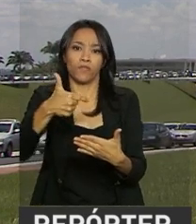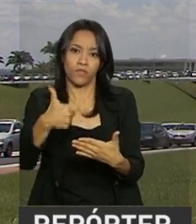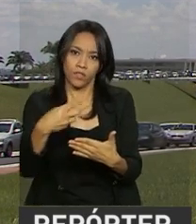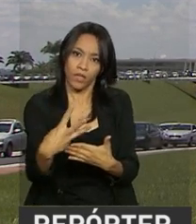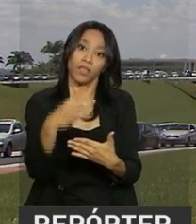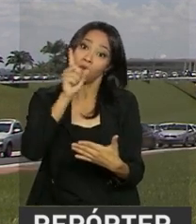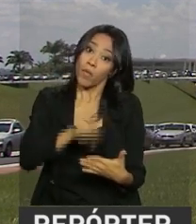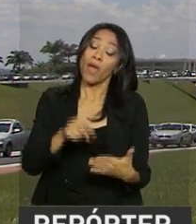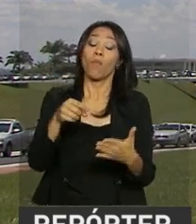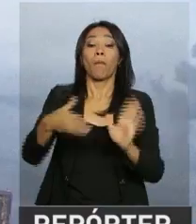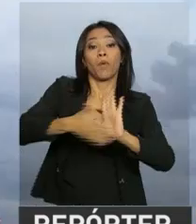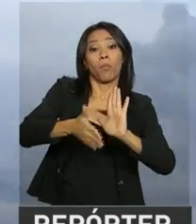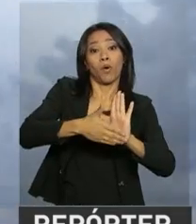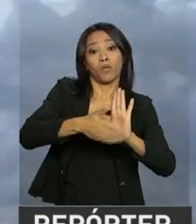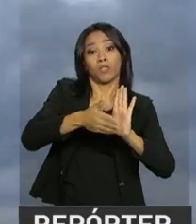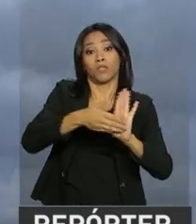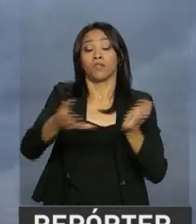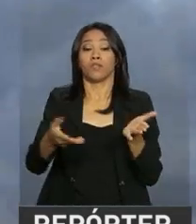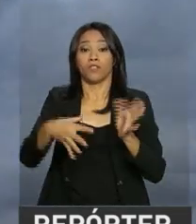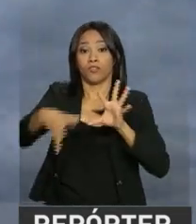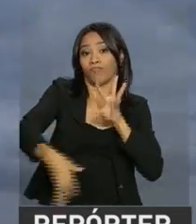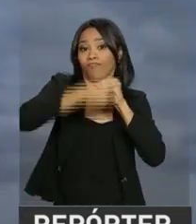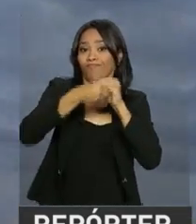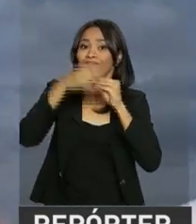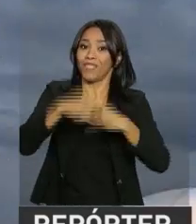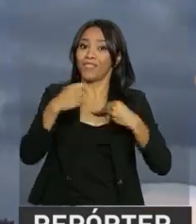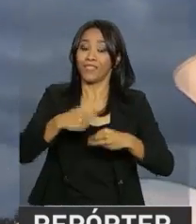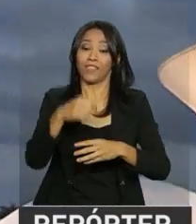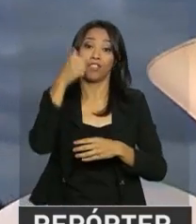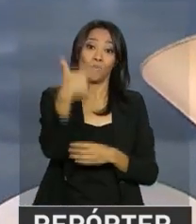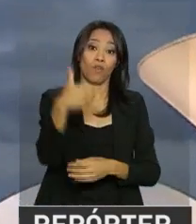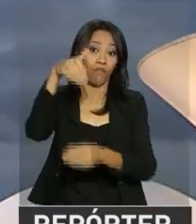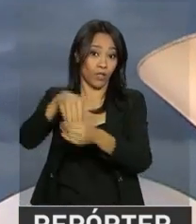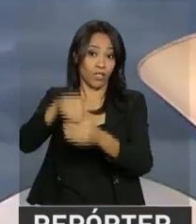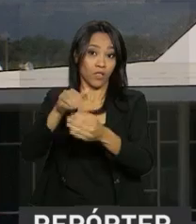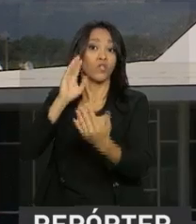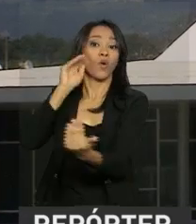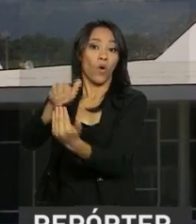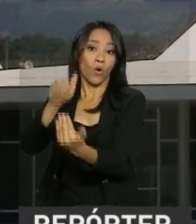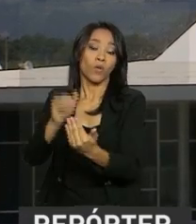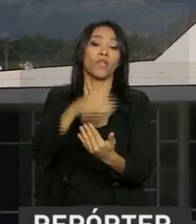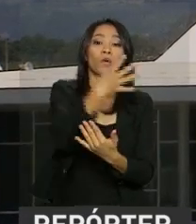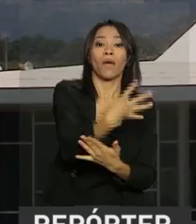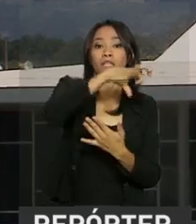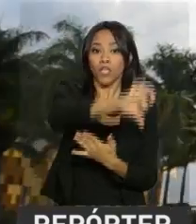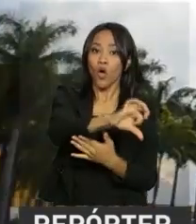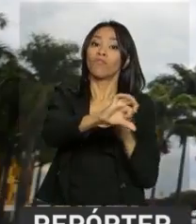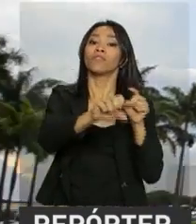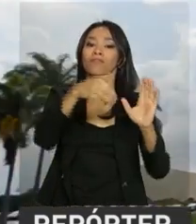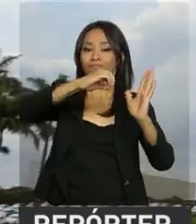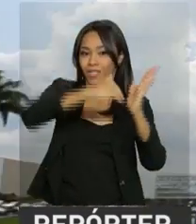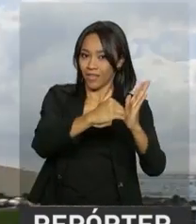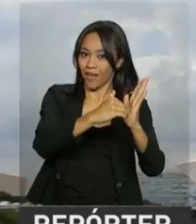proposta de emenda constitucional precisa de duas votações com 308 votos a favor na Câmara e 49 no senado